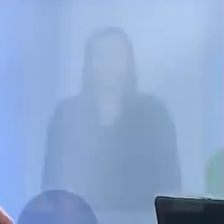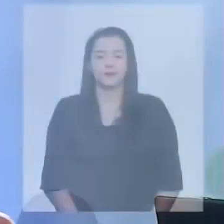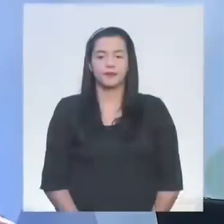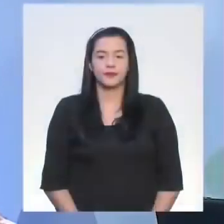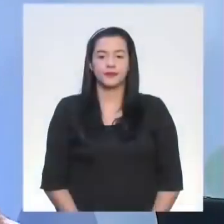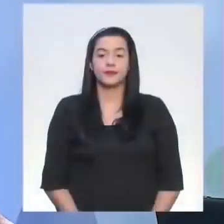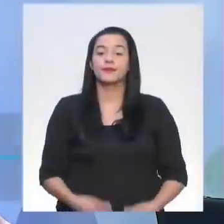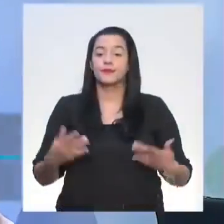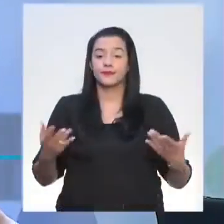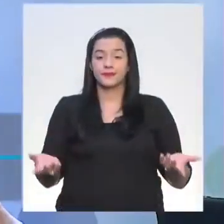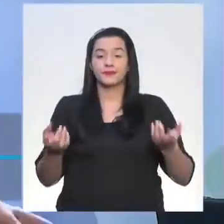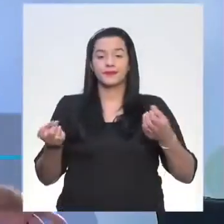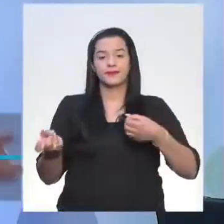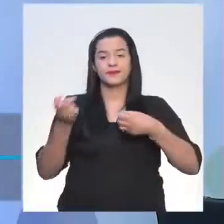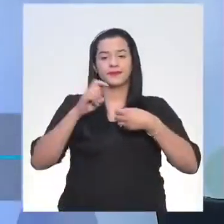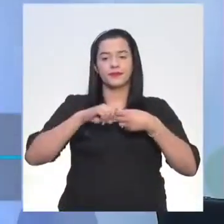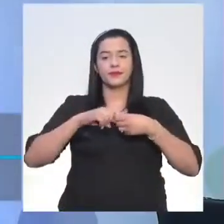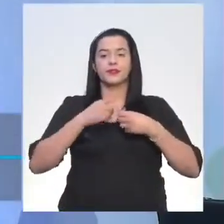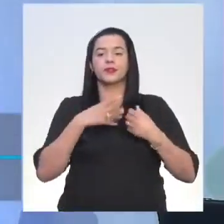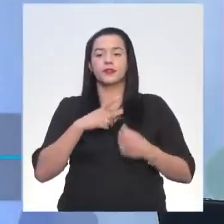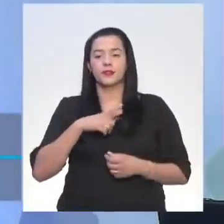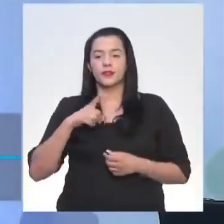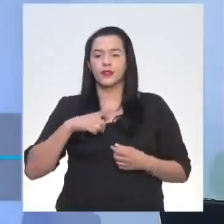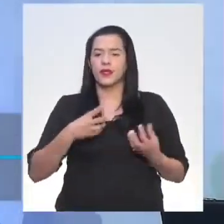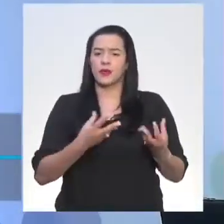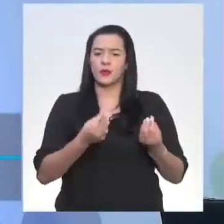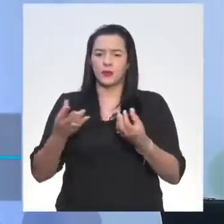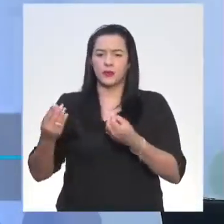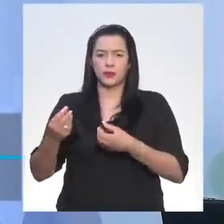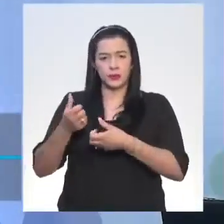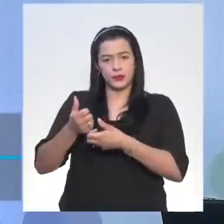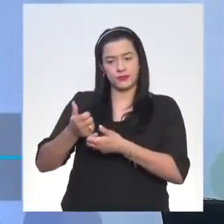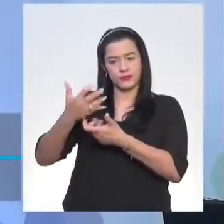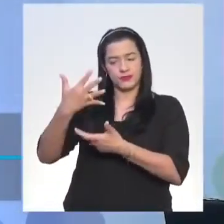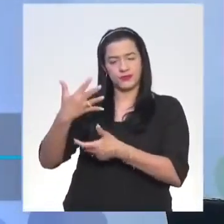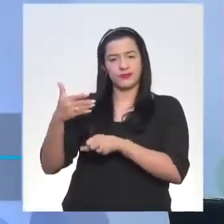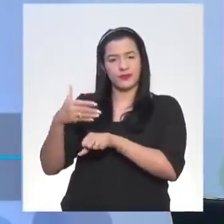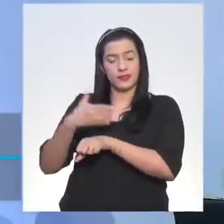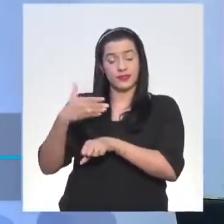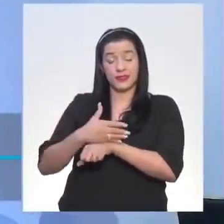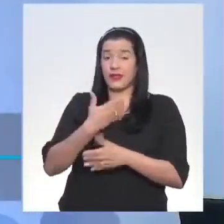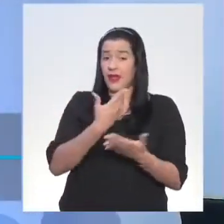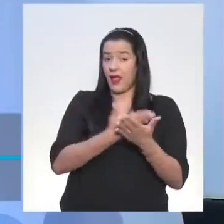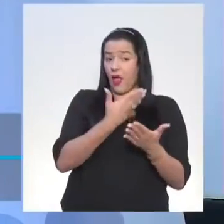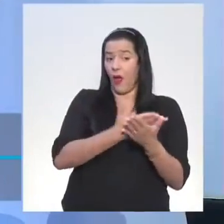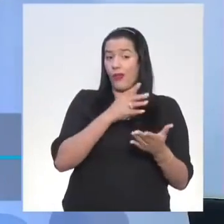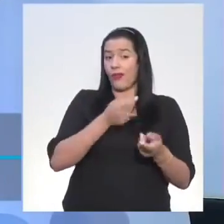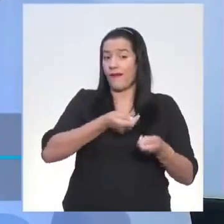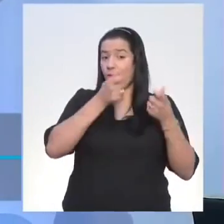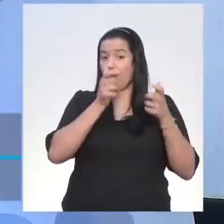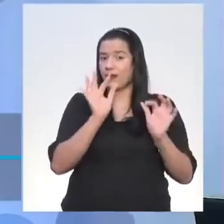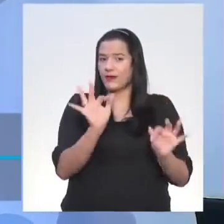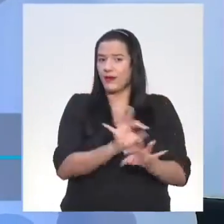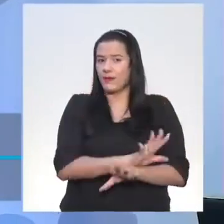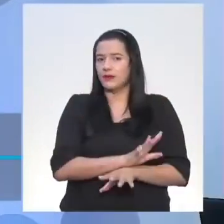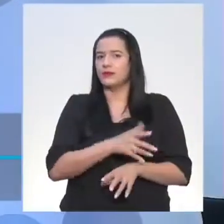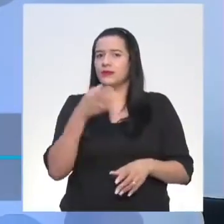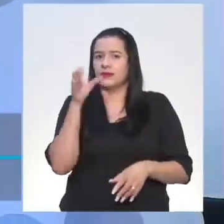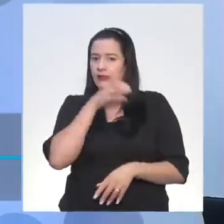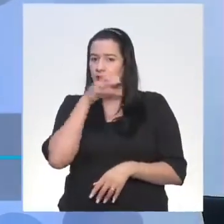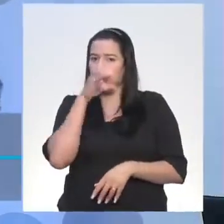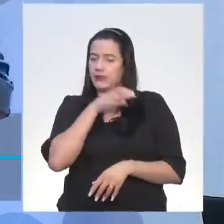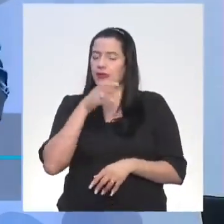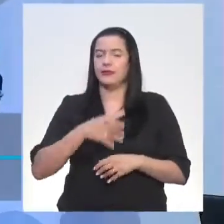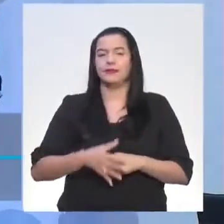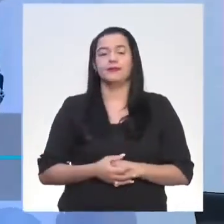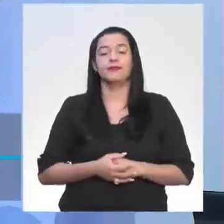É isso aí, voltamos aqui com muitas interações. Nossa aula está acabando, a gente vai rapidinho aqui para poder corrigir, a gente ver essas respostas, né?